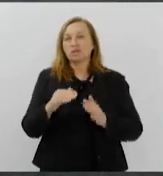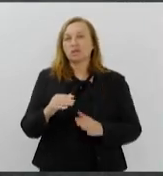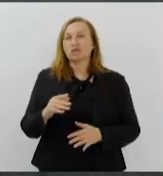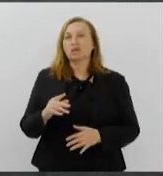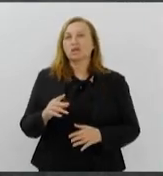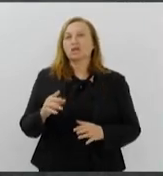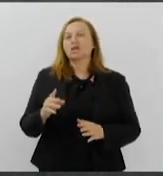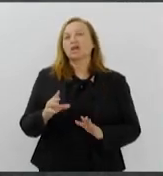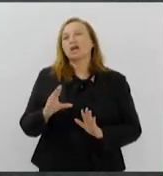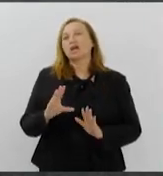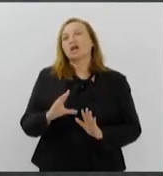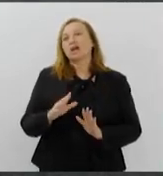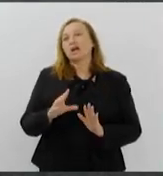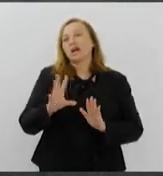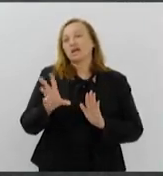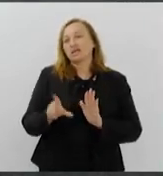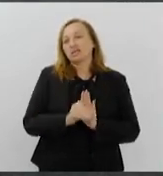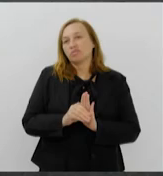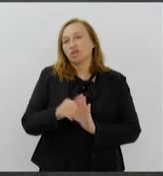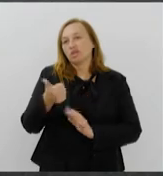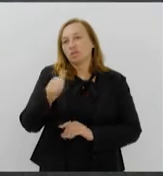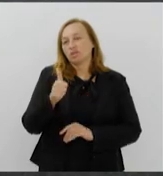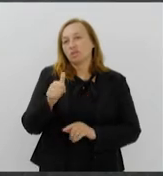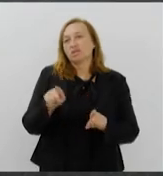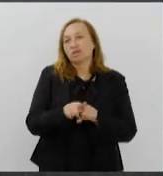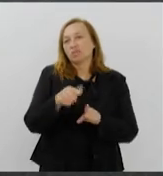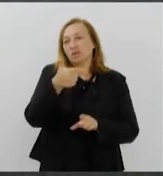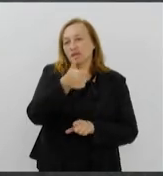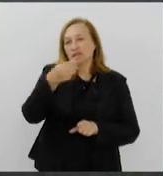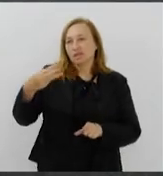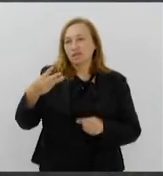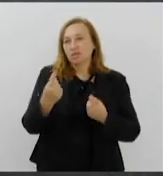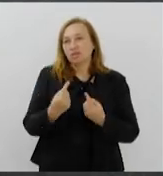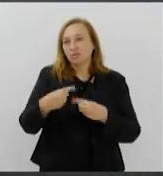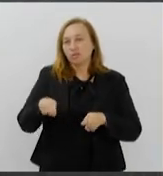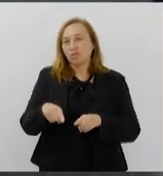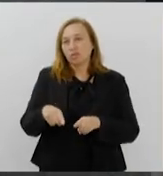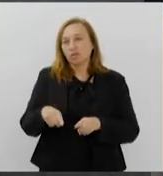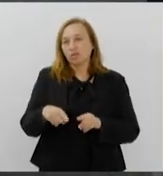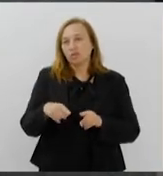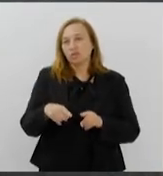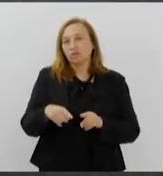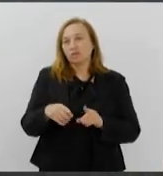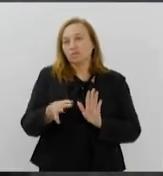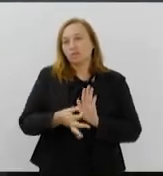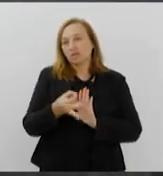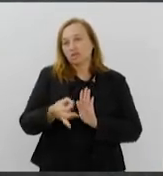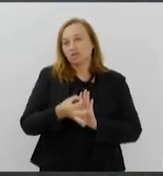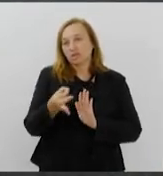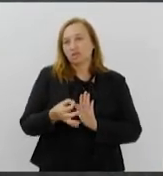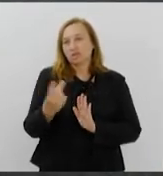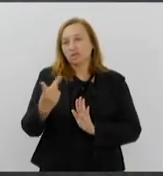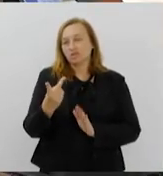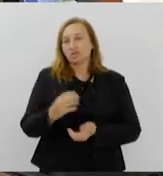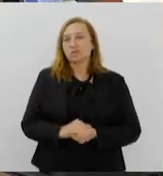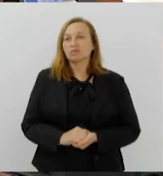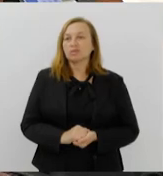emendas 12 e 13, nós temos objeção, portanto, parecer contrário a essas duas